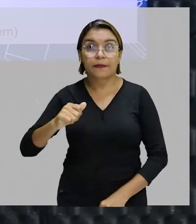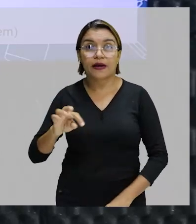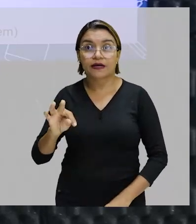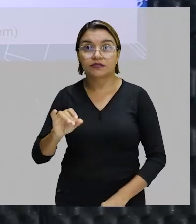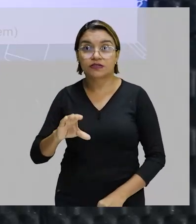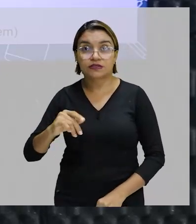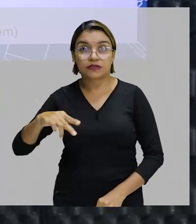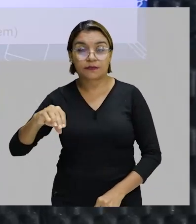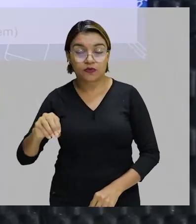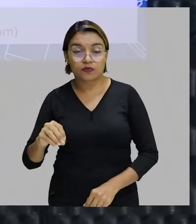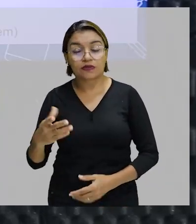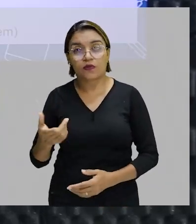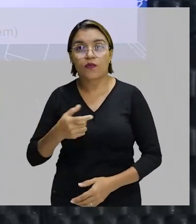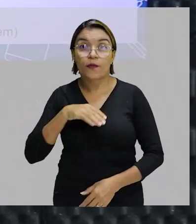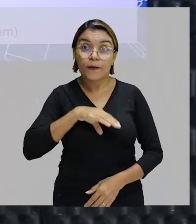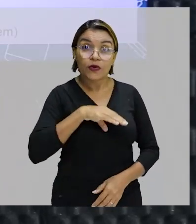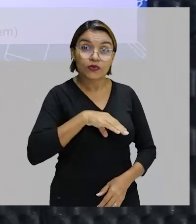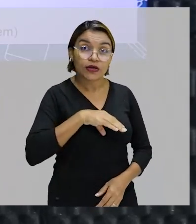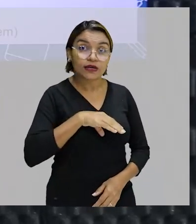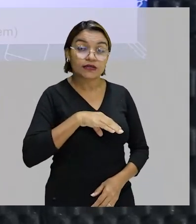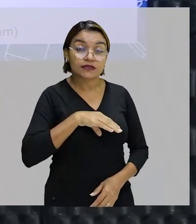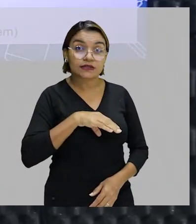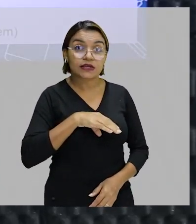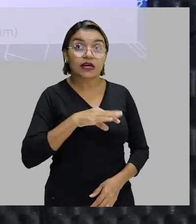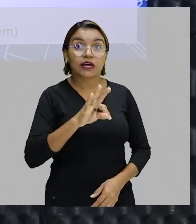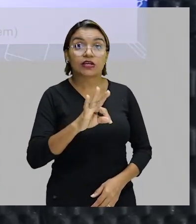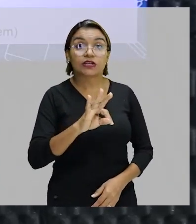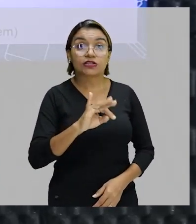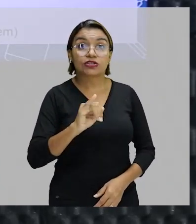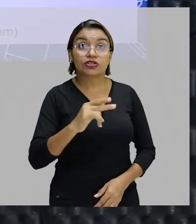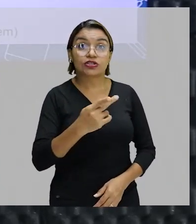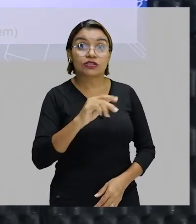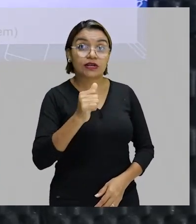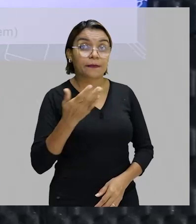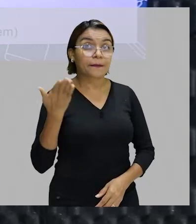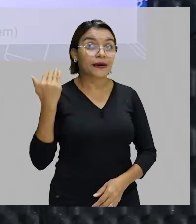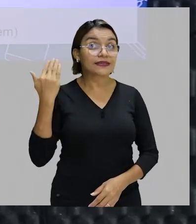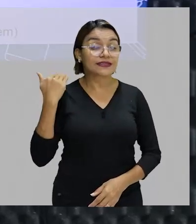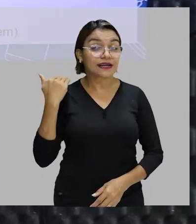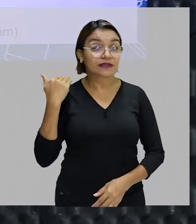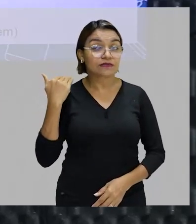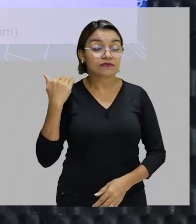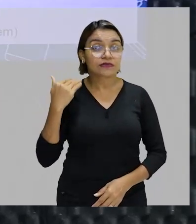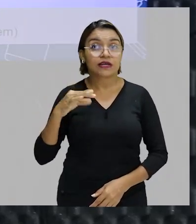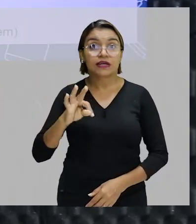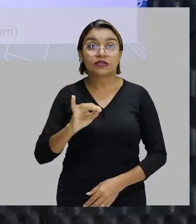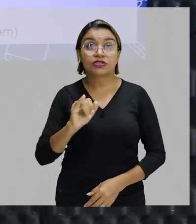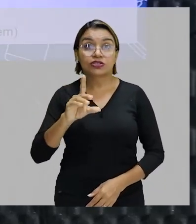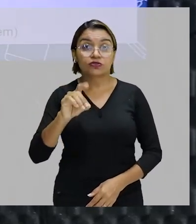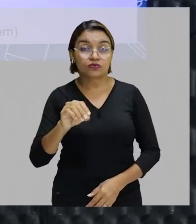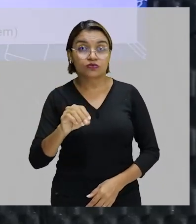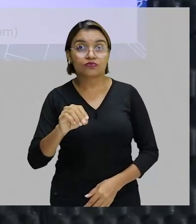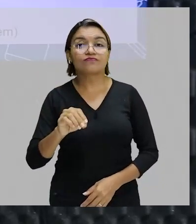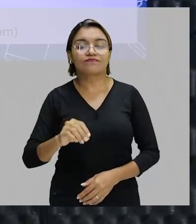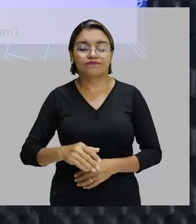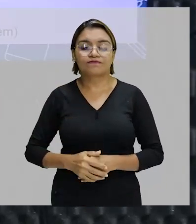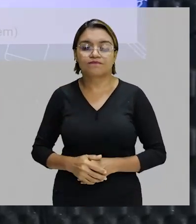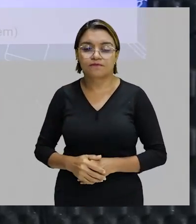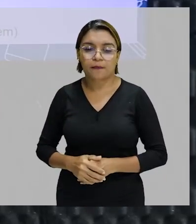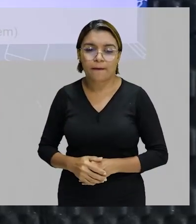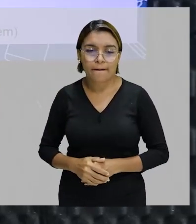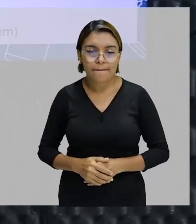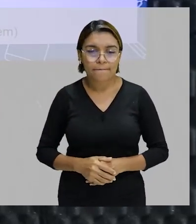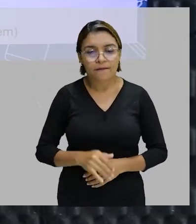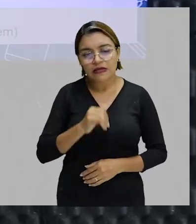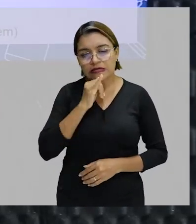que no português fica tinha, tido. Tinha é o passado, tido é o particípio. Bom? No